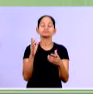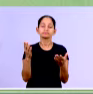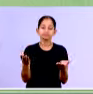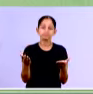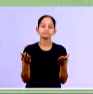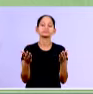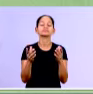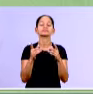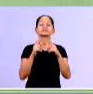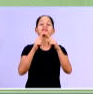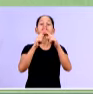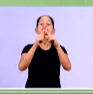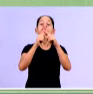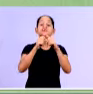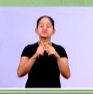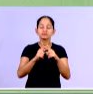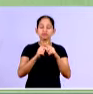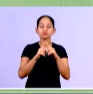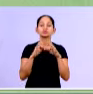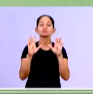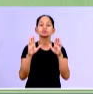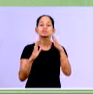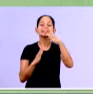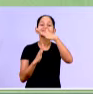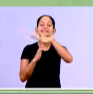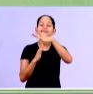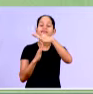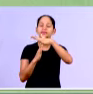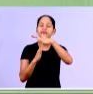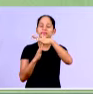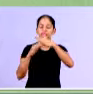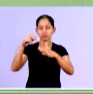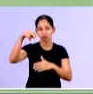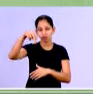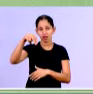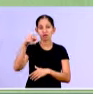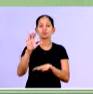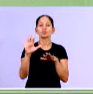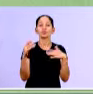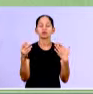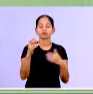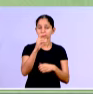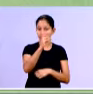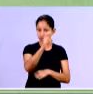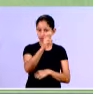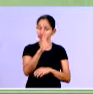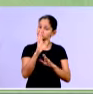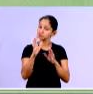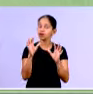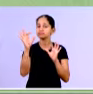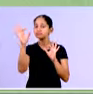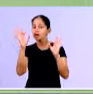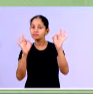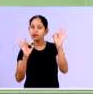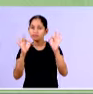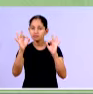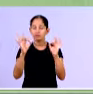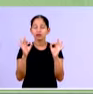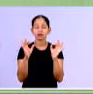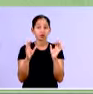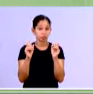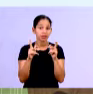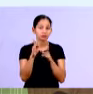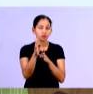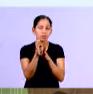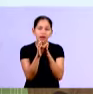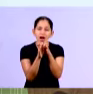0,017 vezes o meu período, no caso, N igual a 5. E aí você montou o problema. Uma dica para